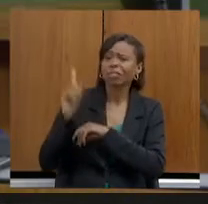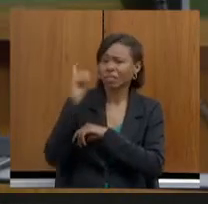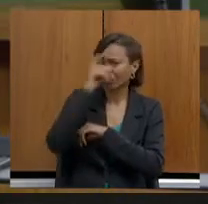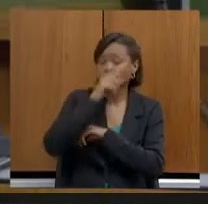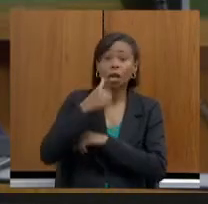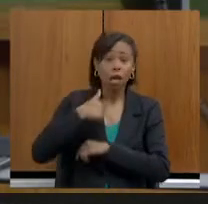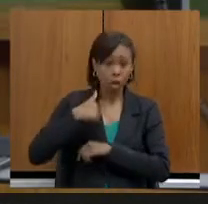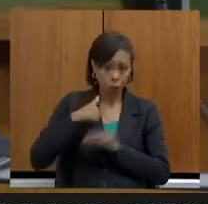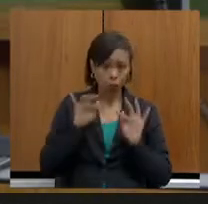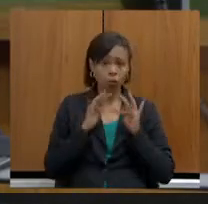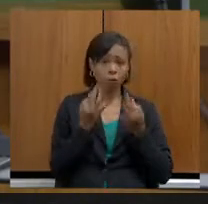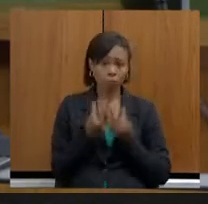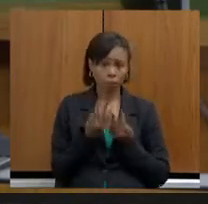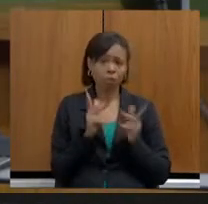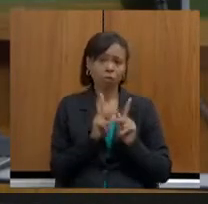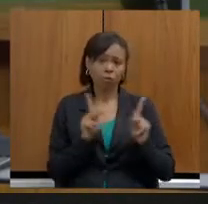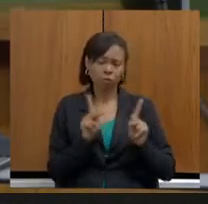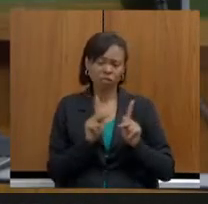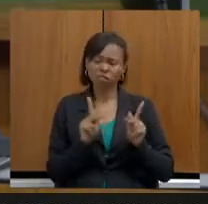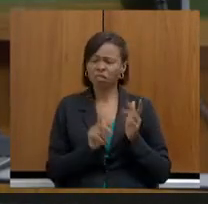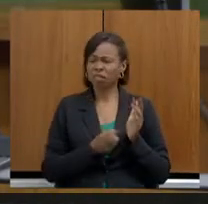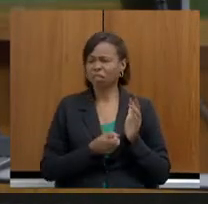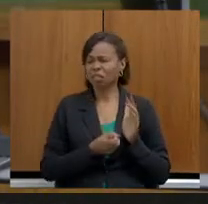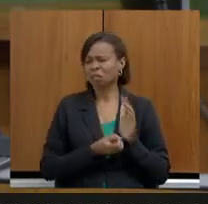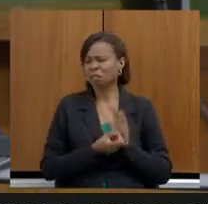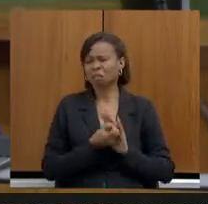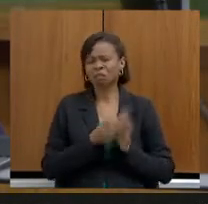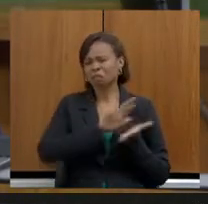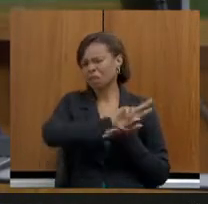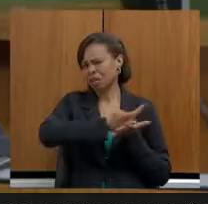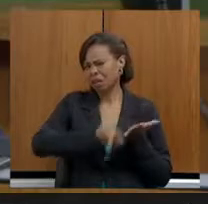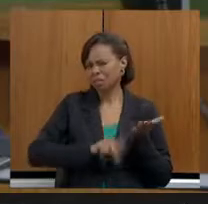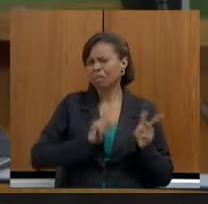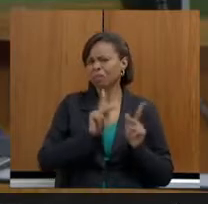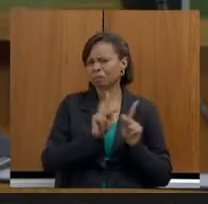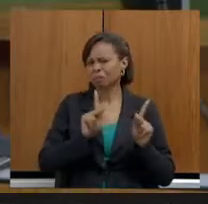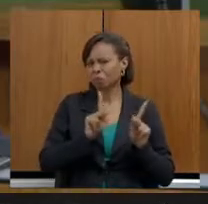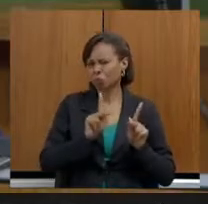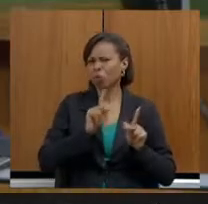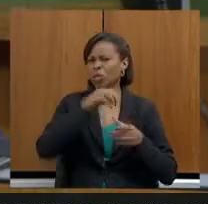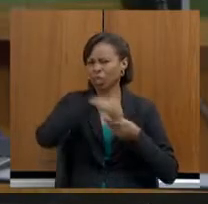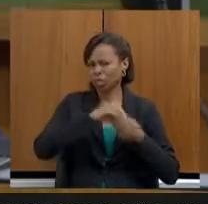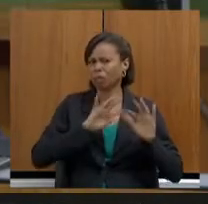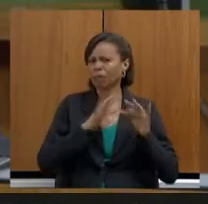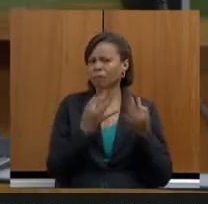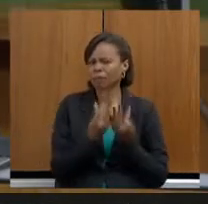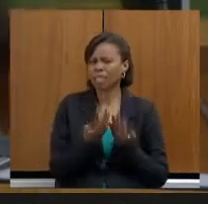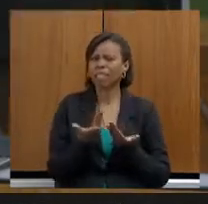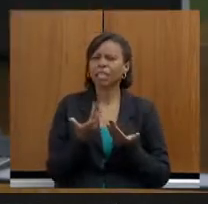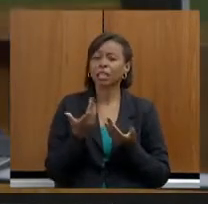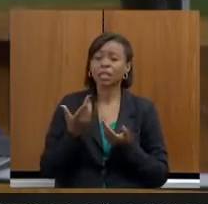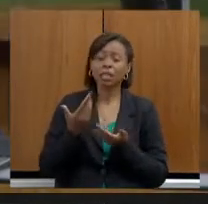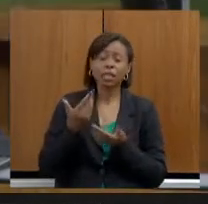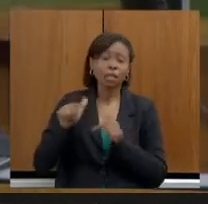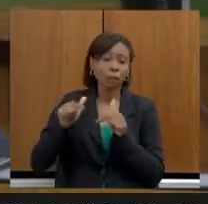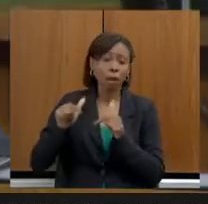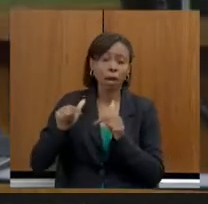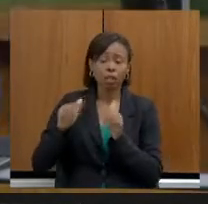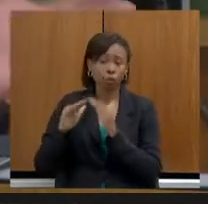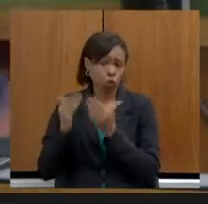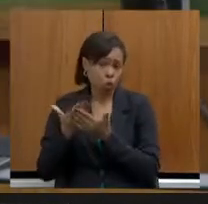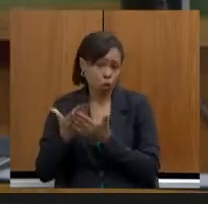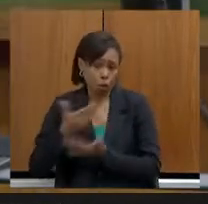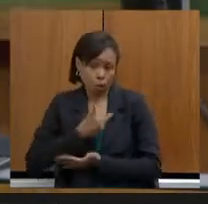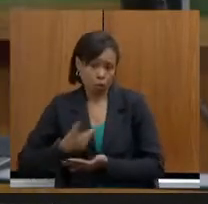eu sou de uma família de professores várias pessoas na família professores da minha família que trabalha em escola particular tava na escola